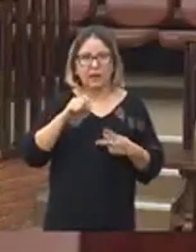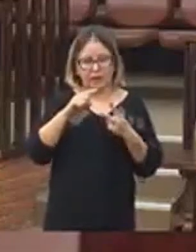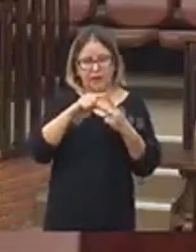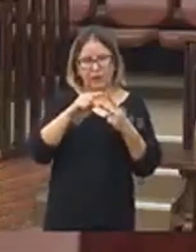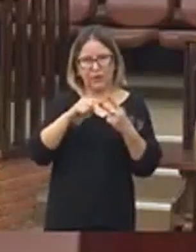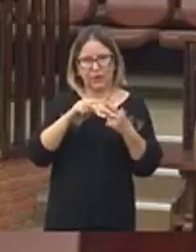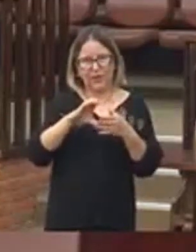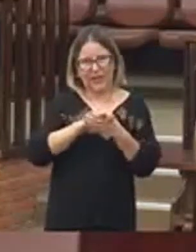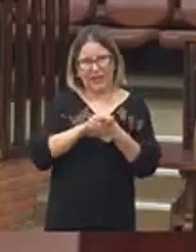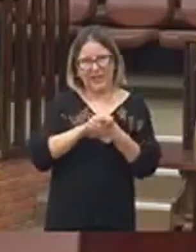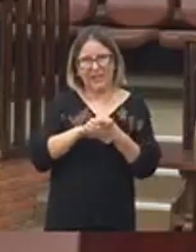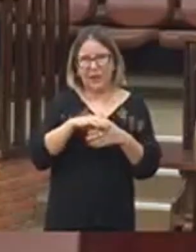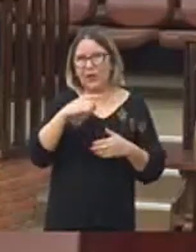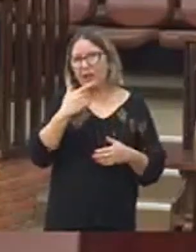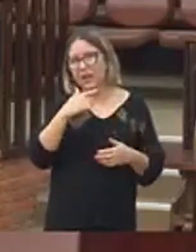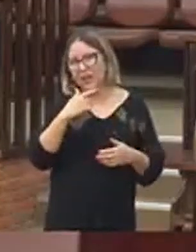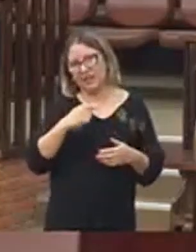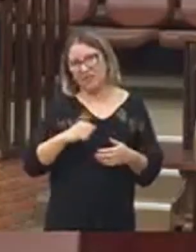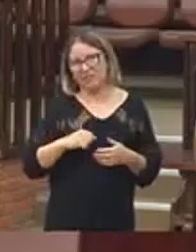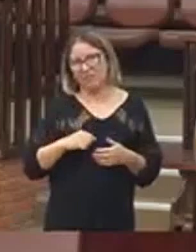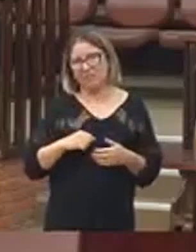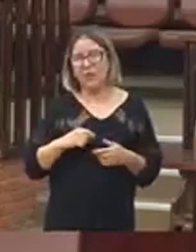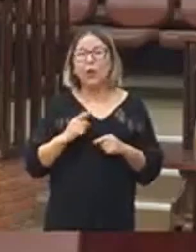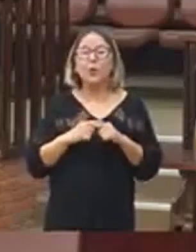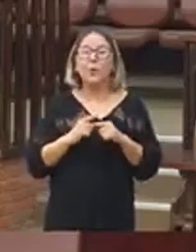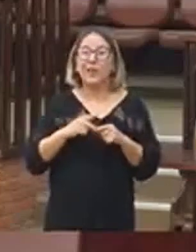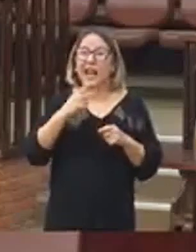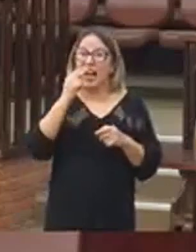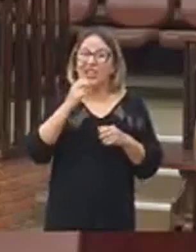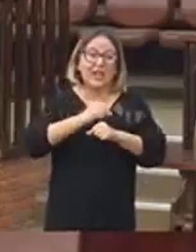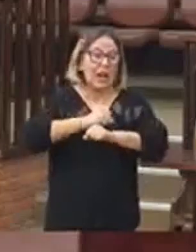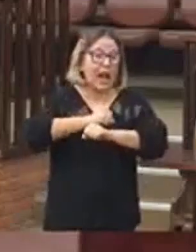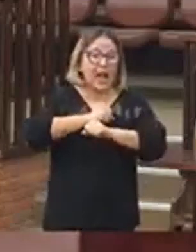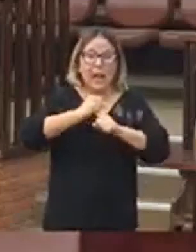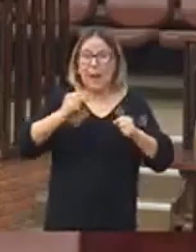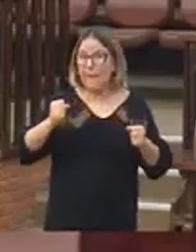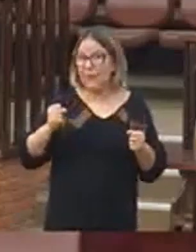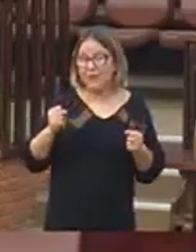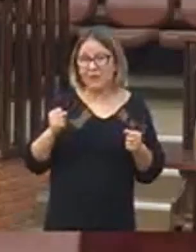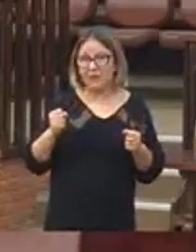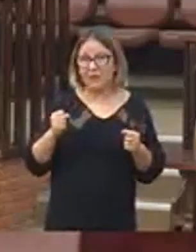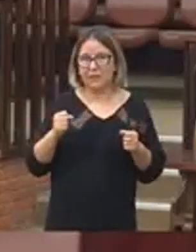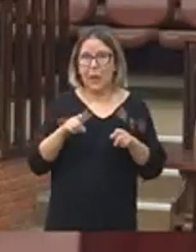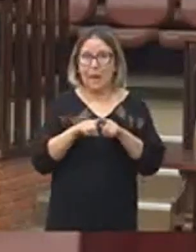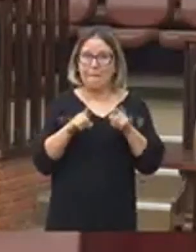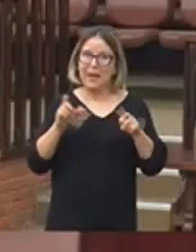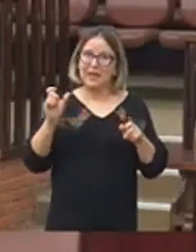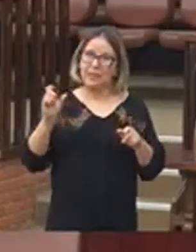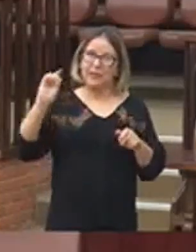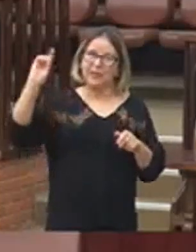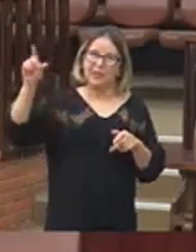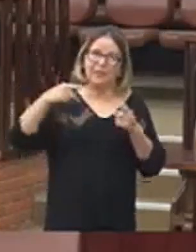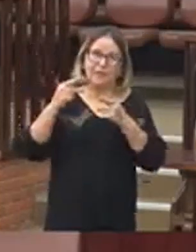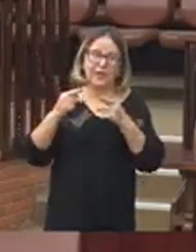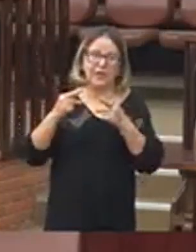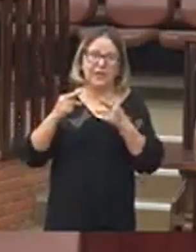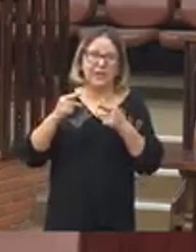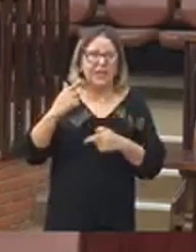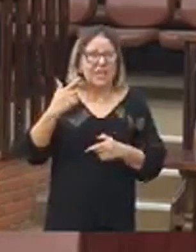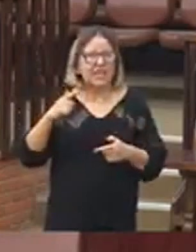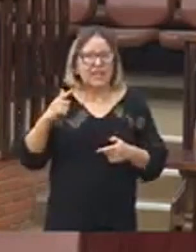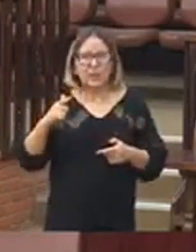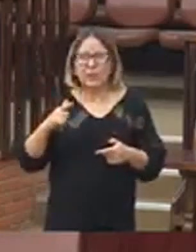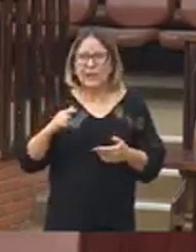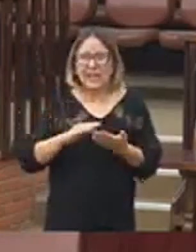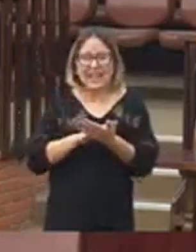E a palavra de Deus diz que não há impossíveis para o Senhor em todas as suas promessas. E nós limitamos o